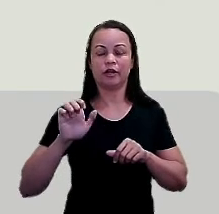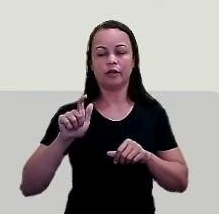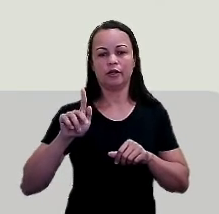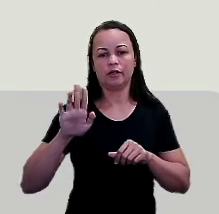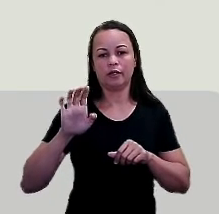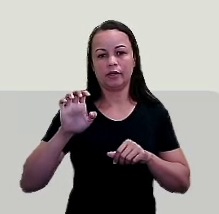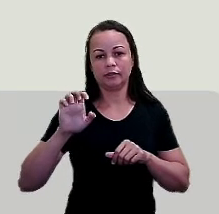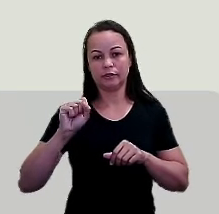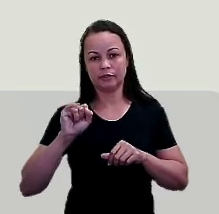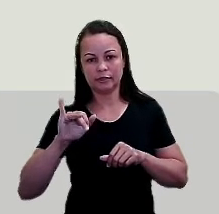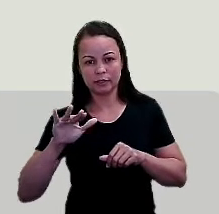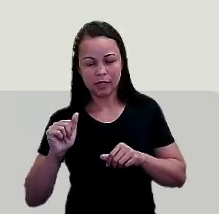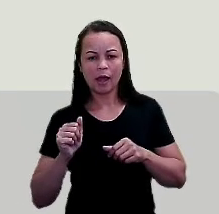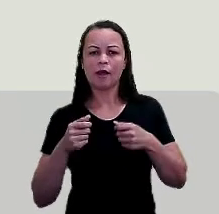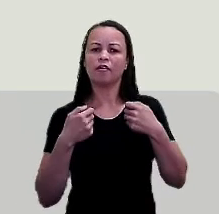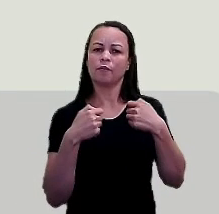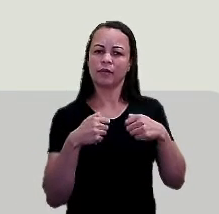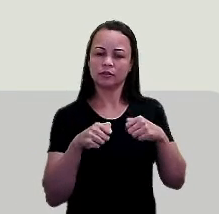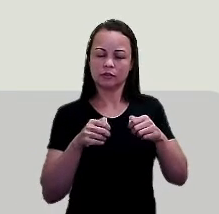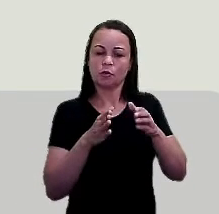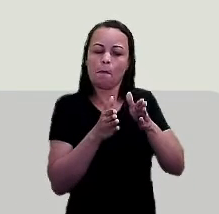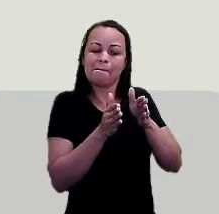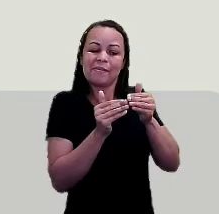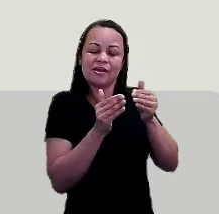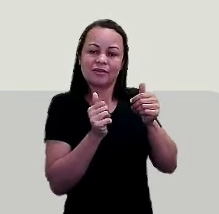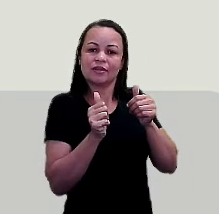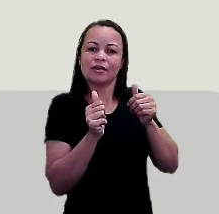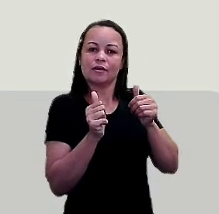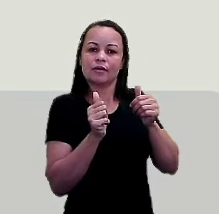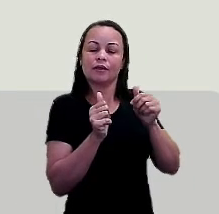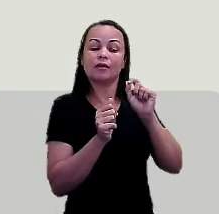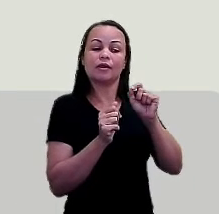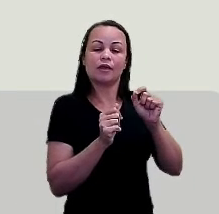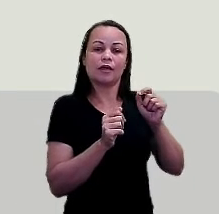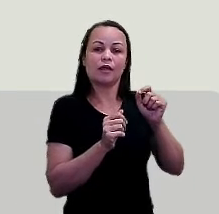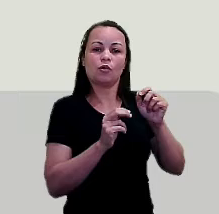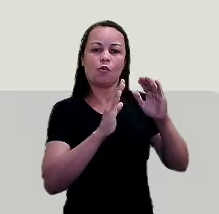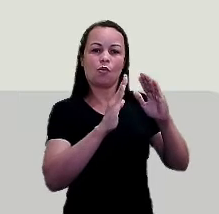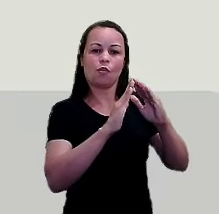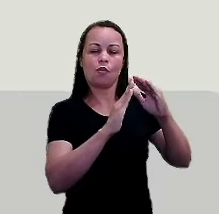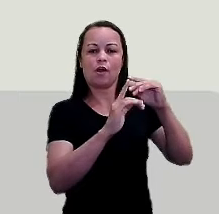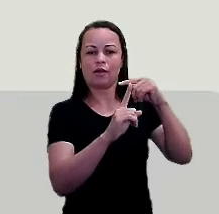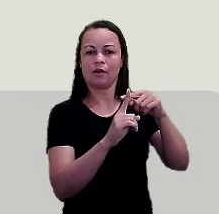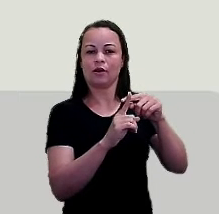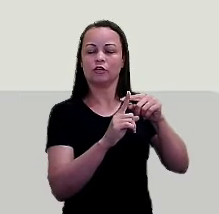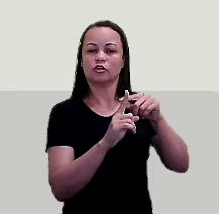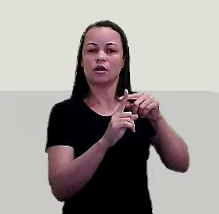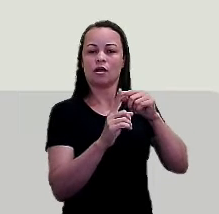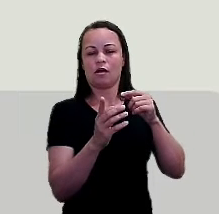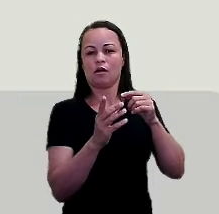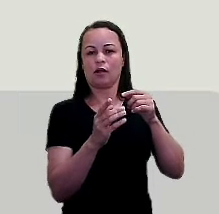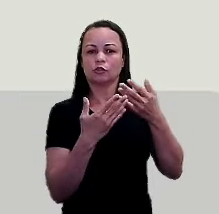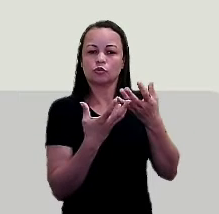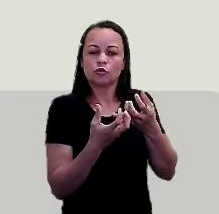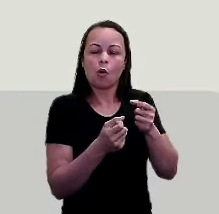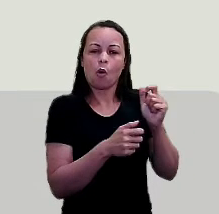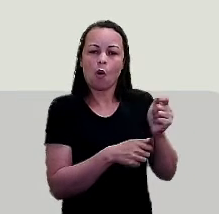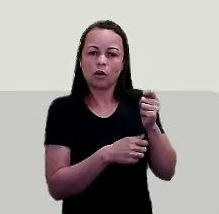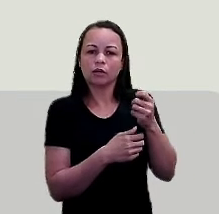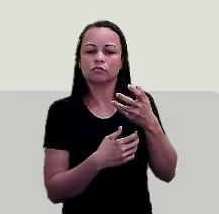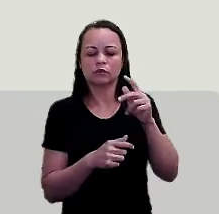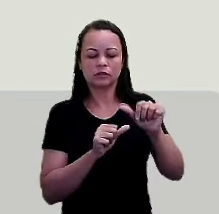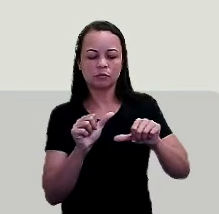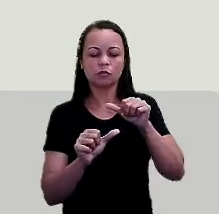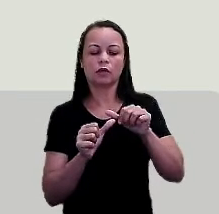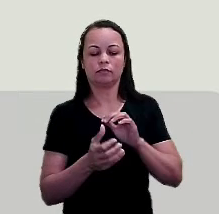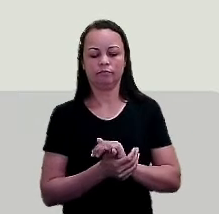à Igreja Católica. Tivemos que pedir. Vejam como as coisas são. Em 1811, fomos